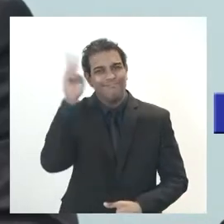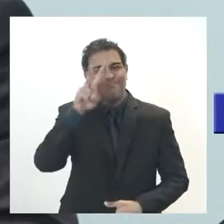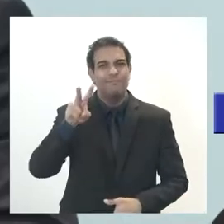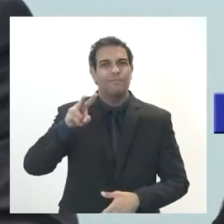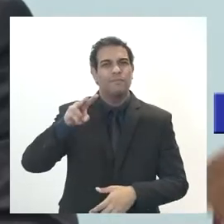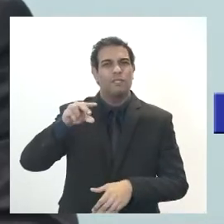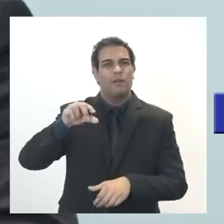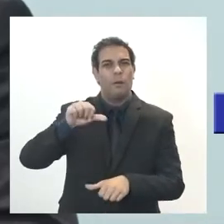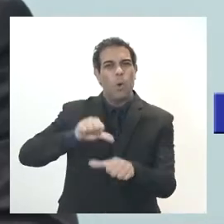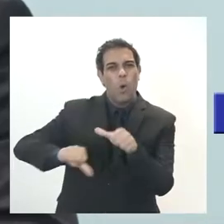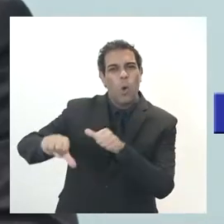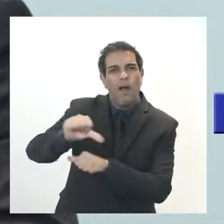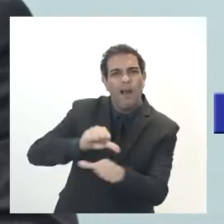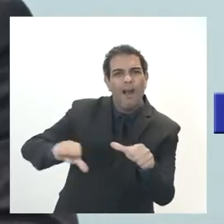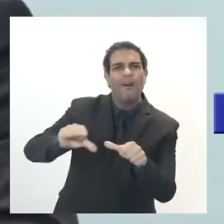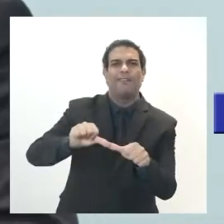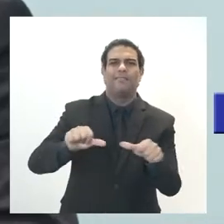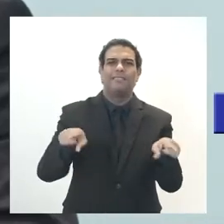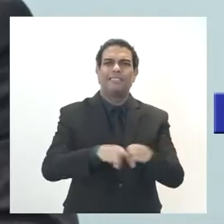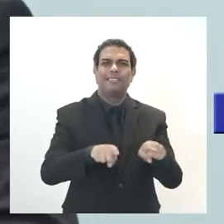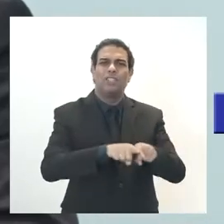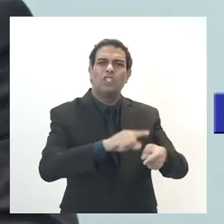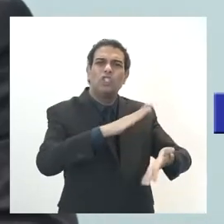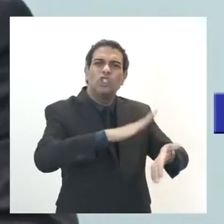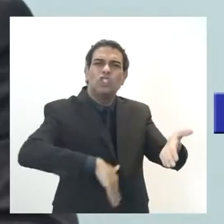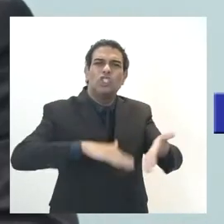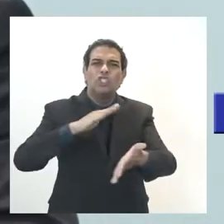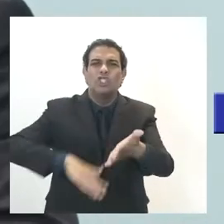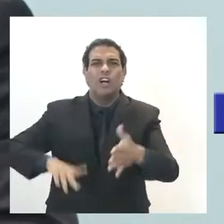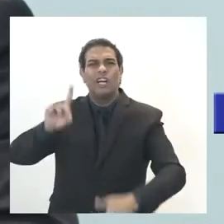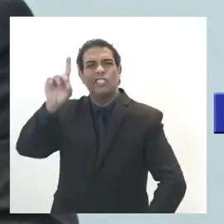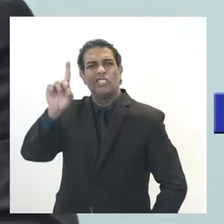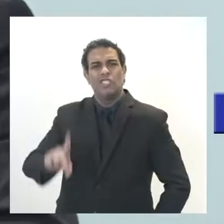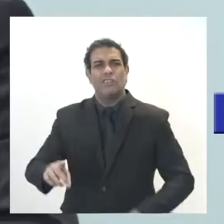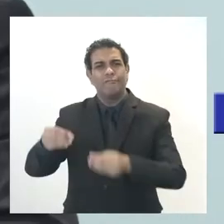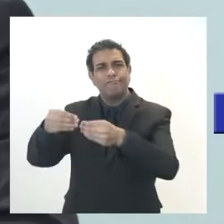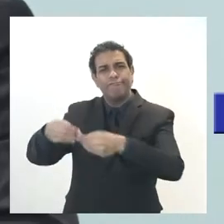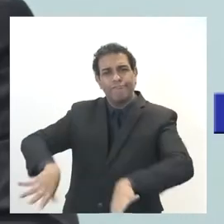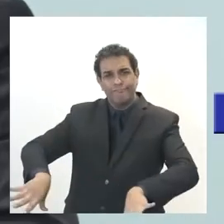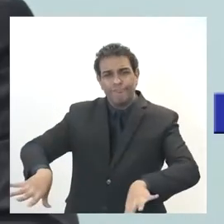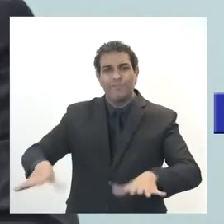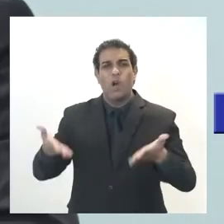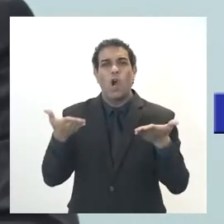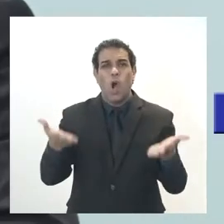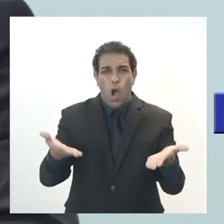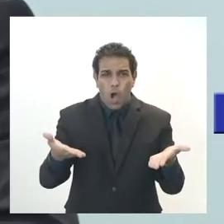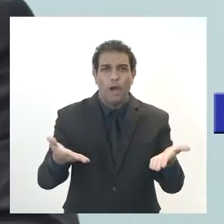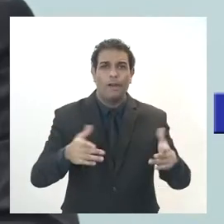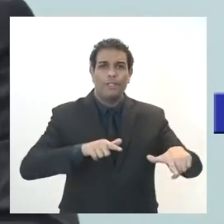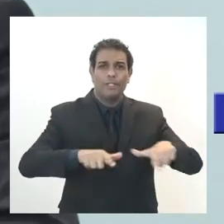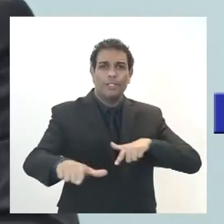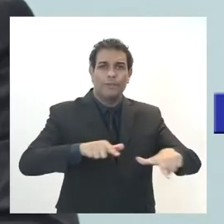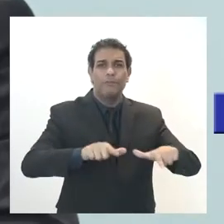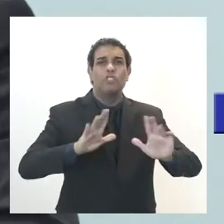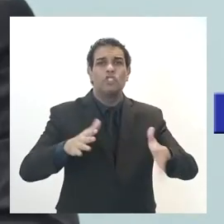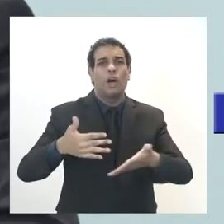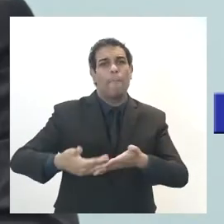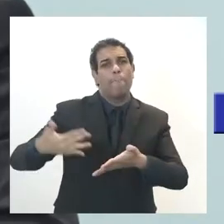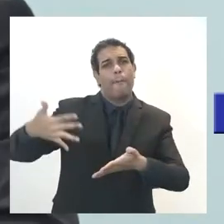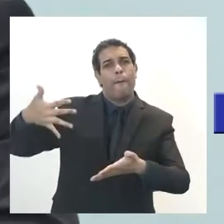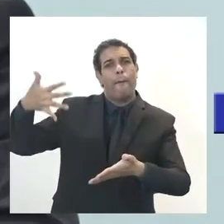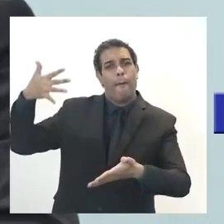os a retirada de direitos está sendo posta para os trabalhadores há muitos